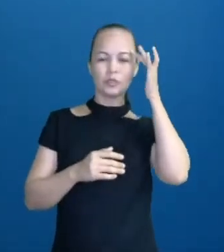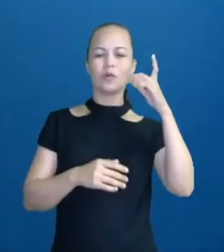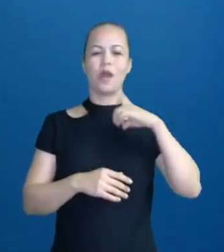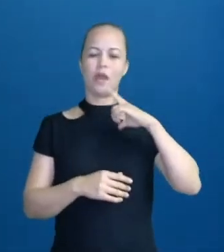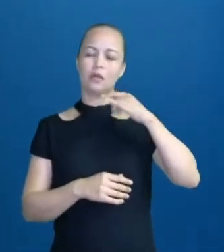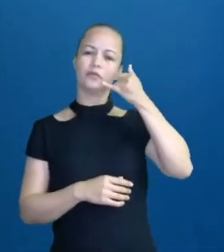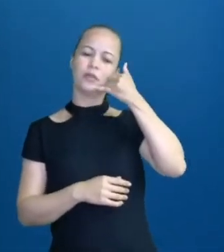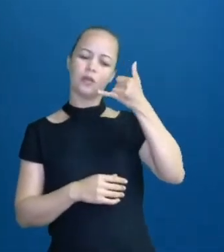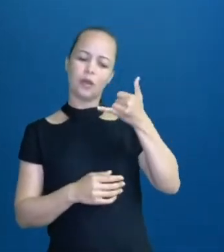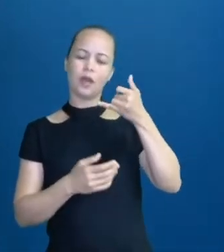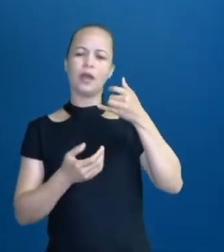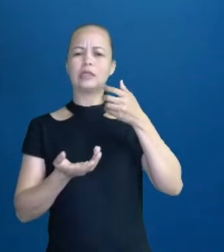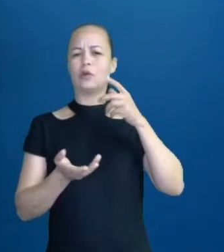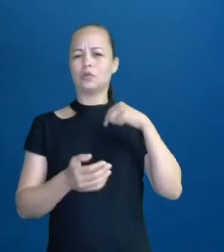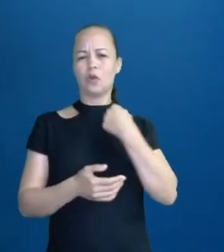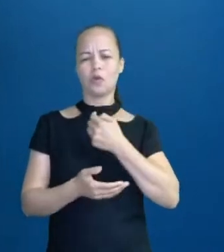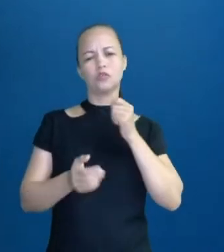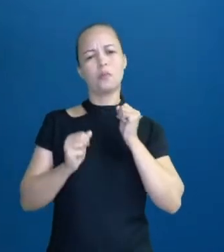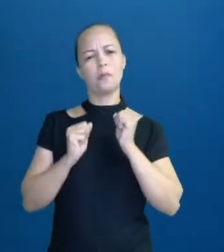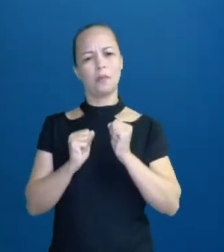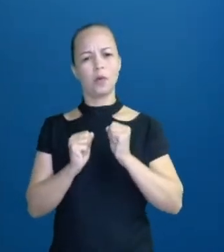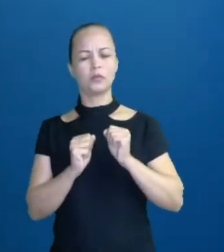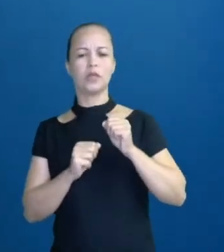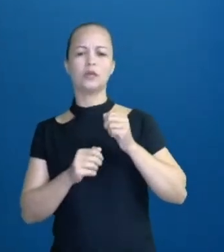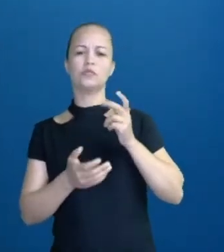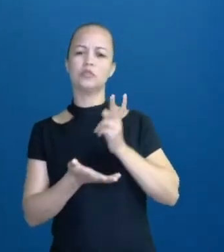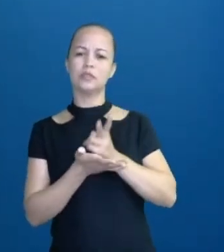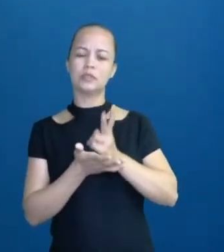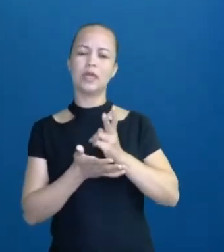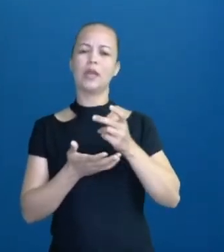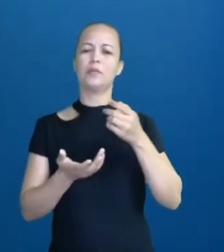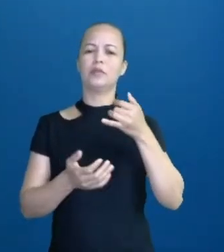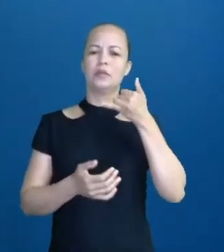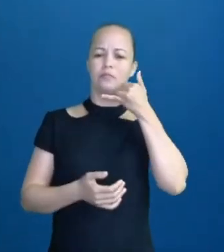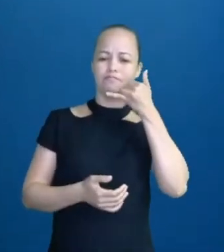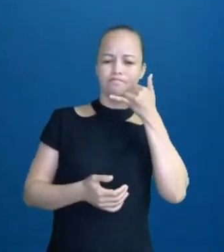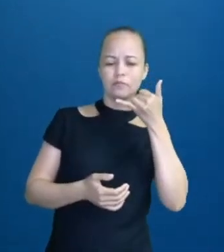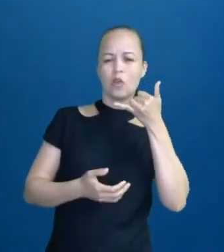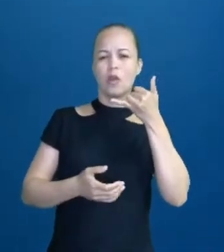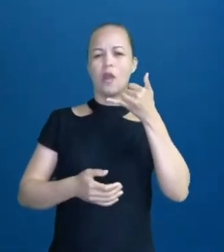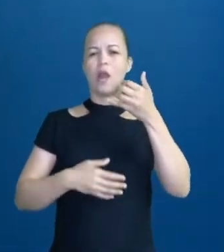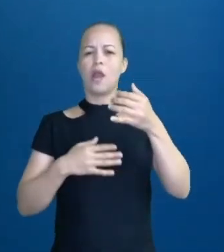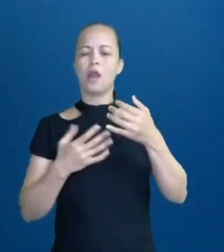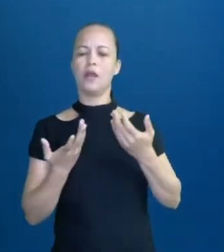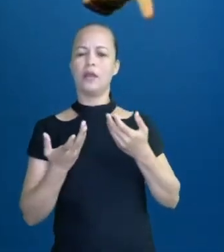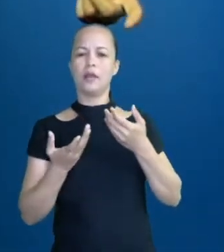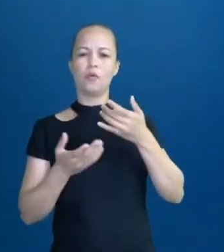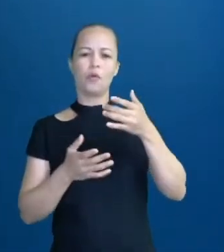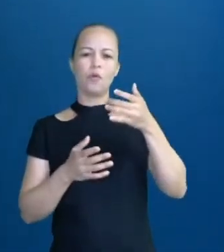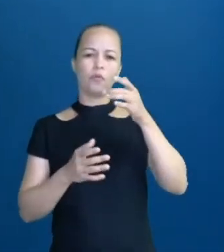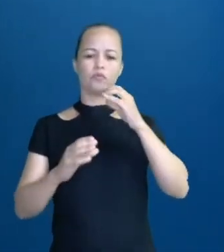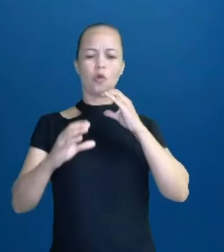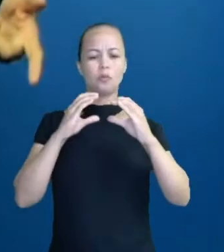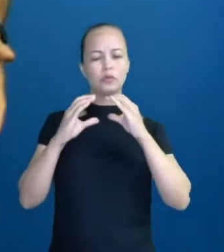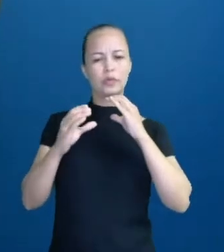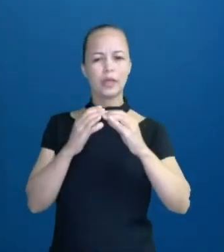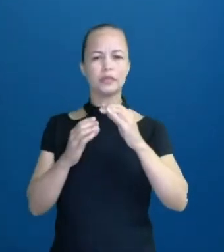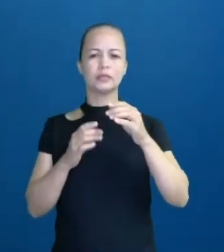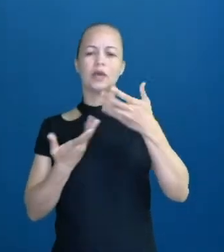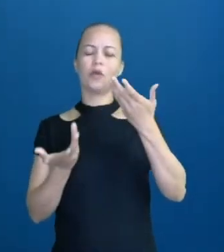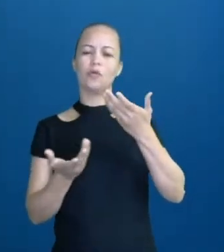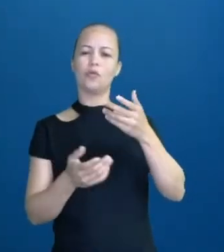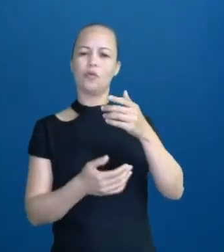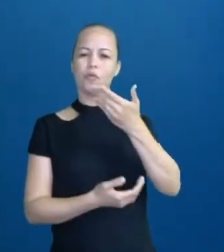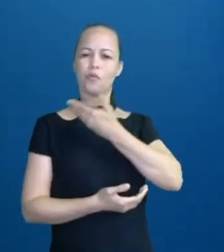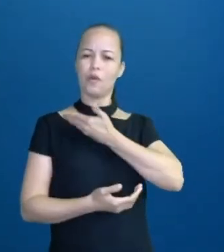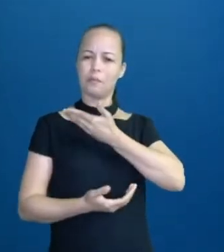então a gente pode sempre, né, estar se comunicando com um parente nosso, né, mandando uma mensagem lá para o nosso professor, tirando uma dúvida,